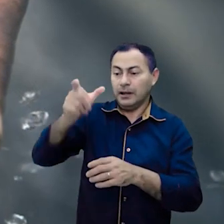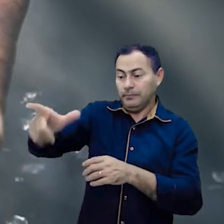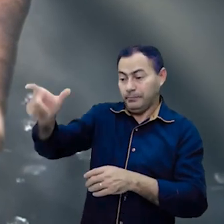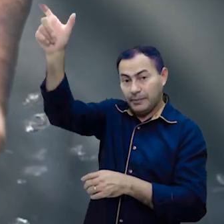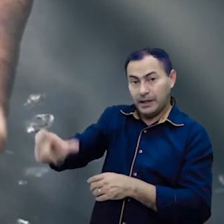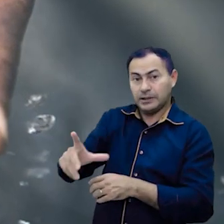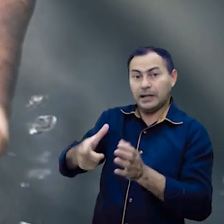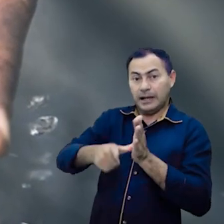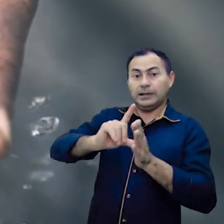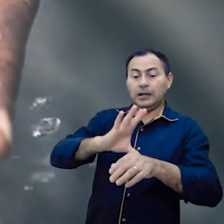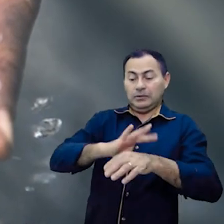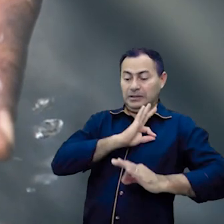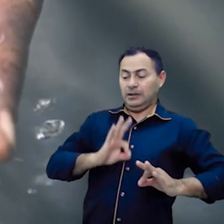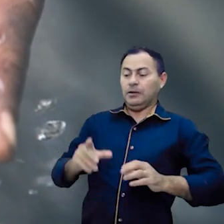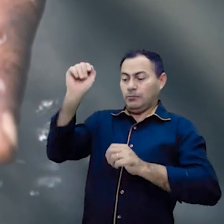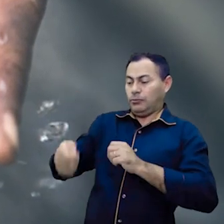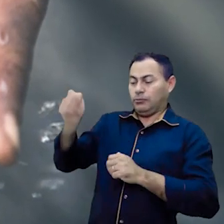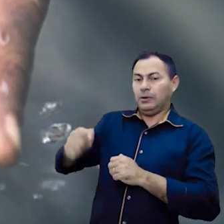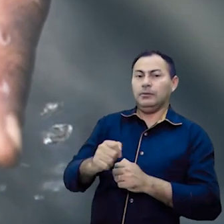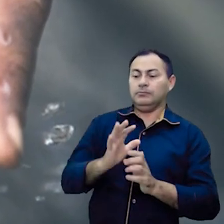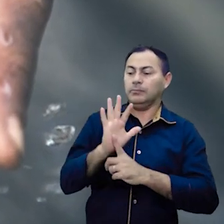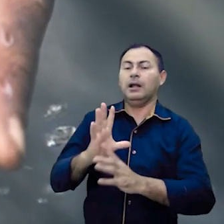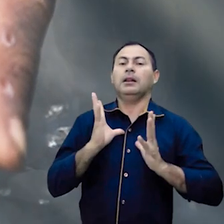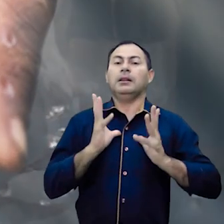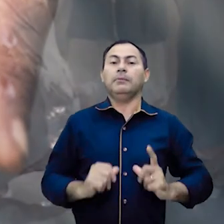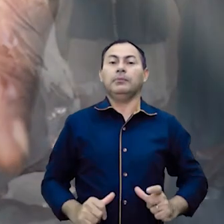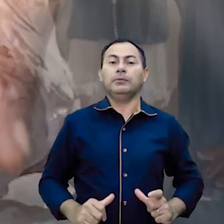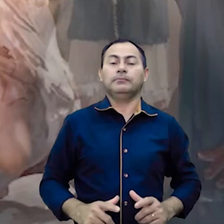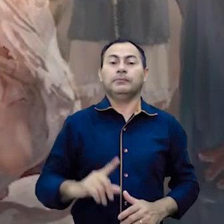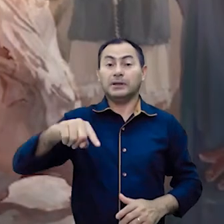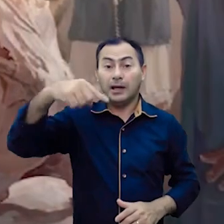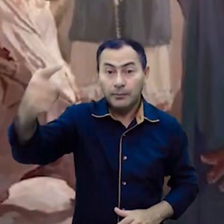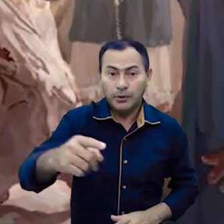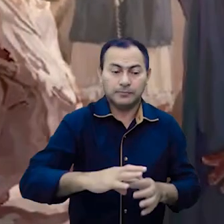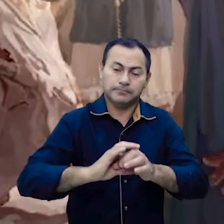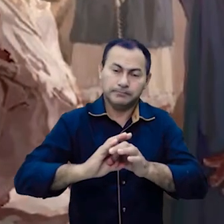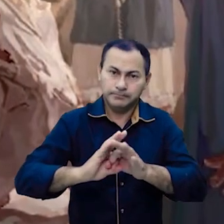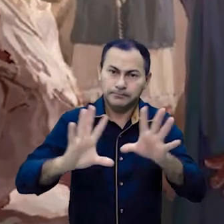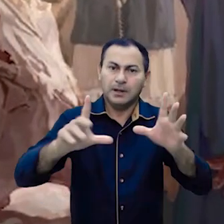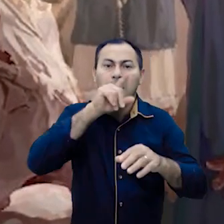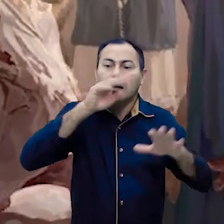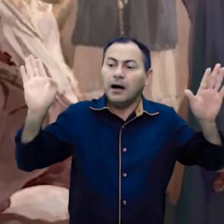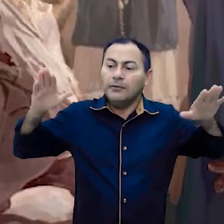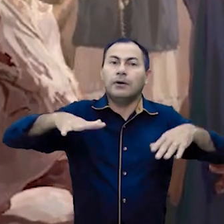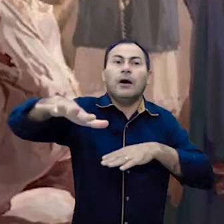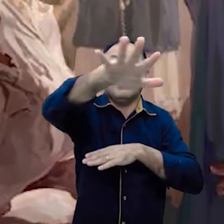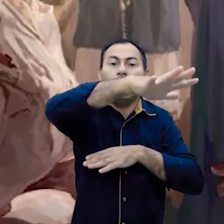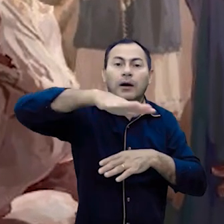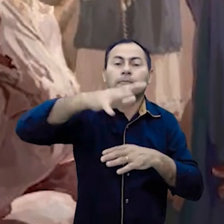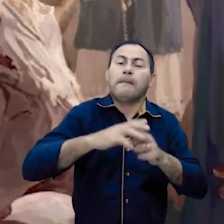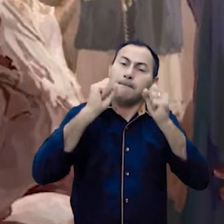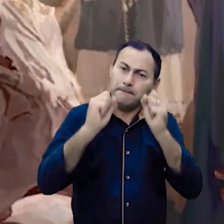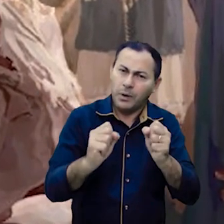sobre aquele que era o leproso e só aí o declarava limpo após isso soltava ave viva